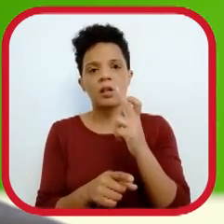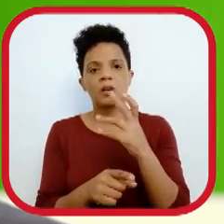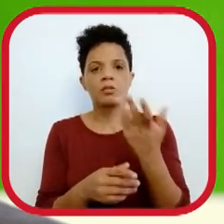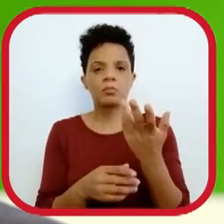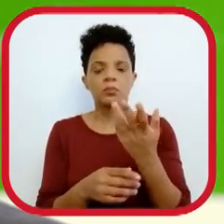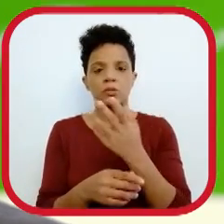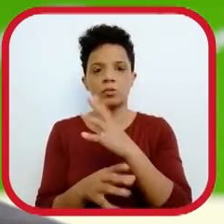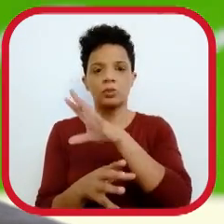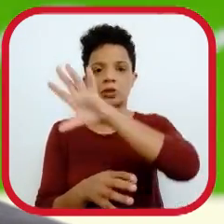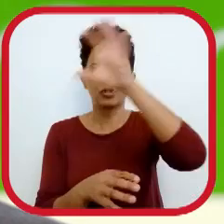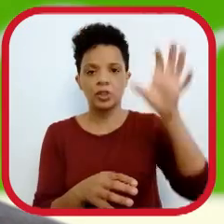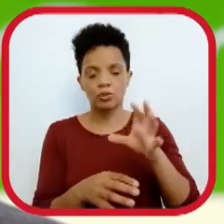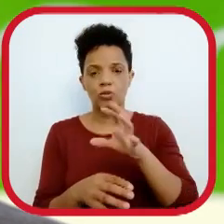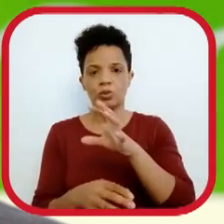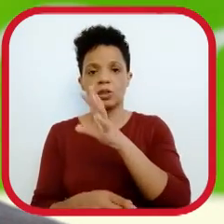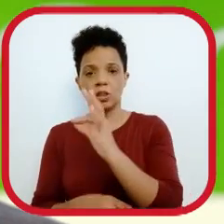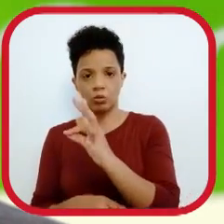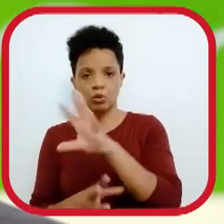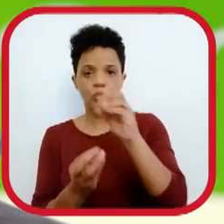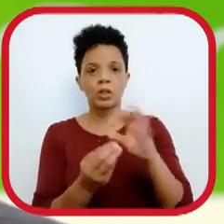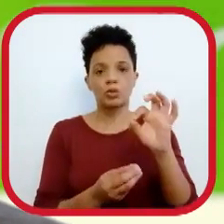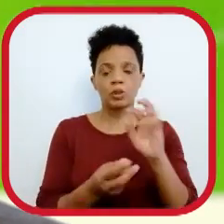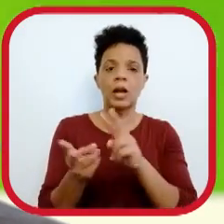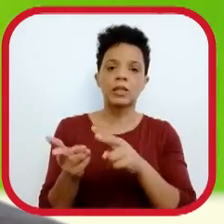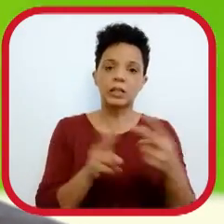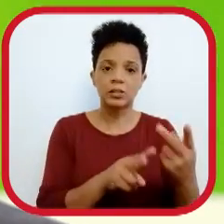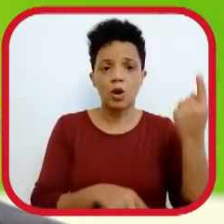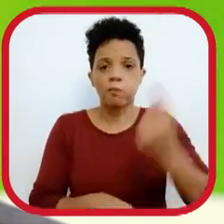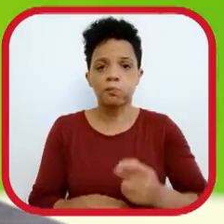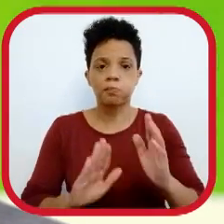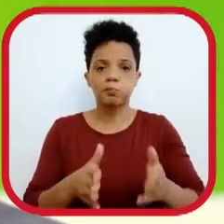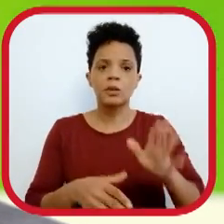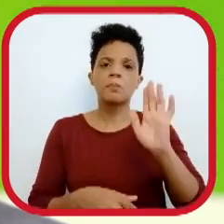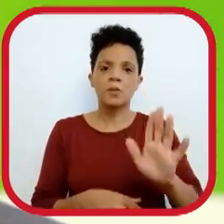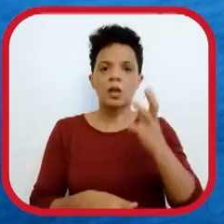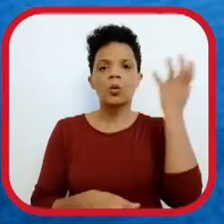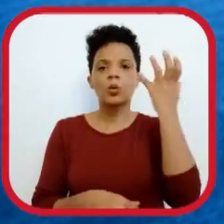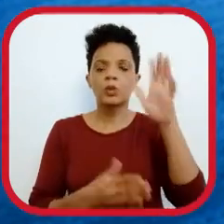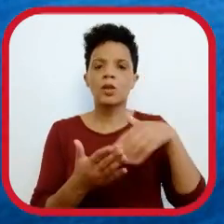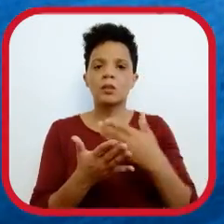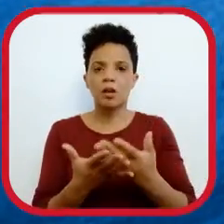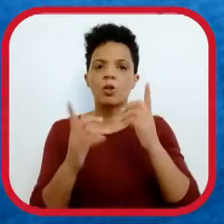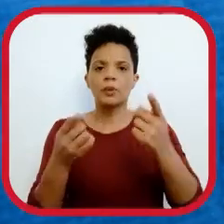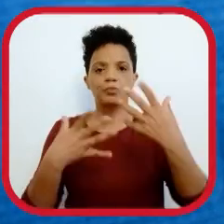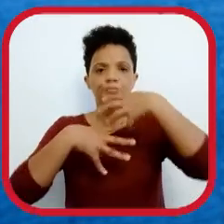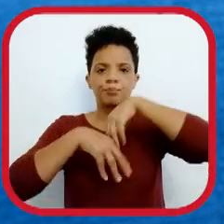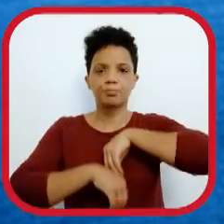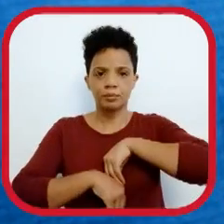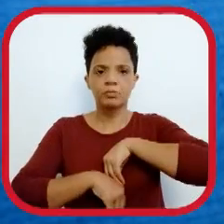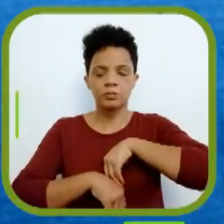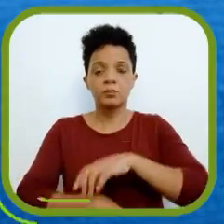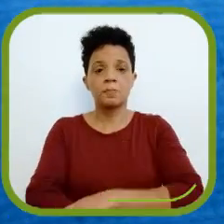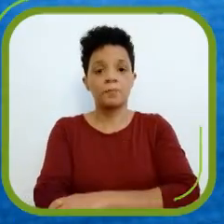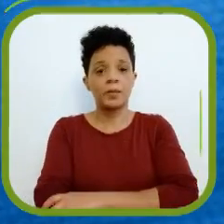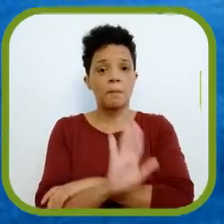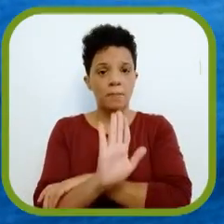em 14 dos 18 distritos, alternância de género nos dois primeiros lugares. Não era obrigado, mas há toda uma cultura que se vai instalando.